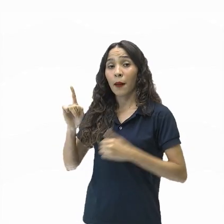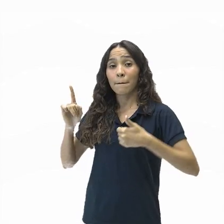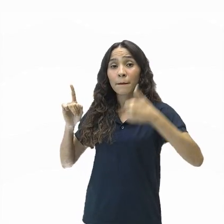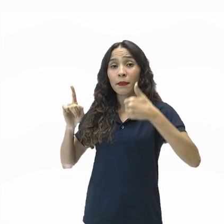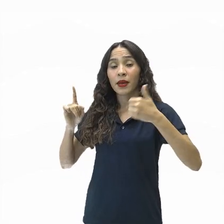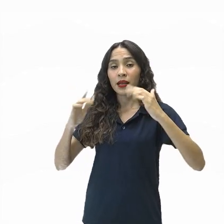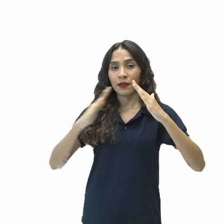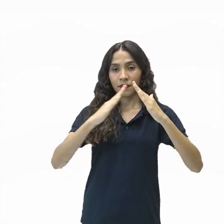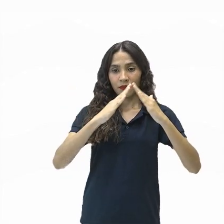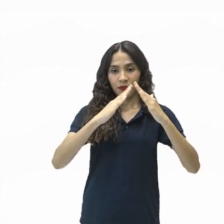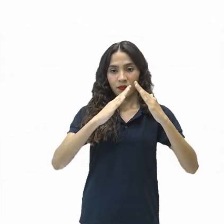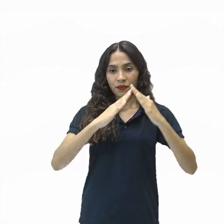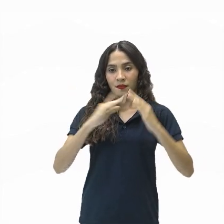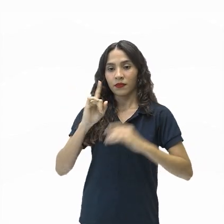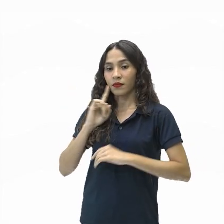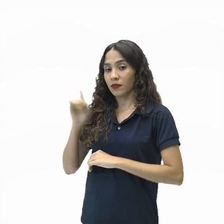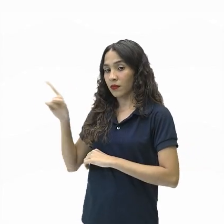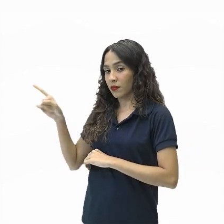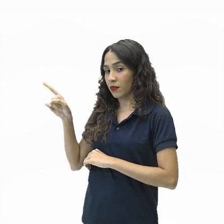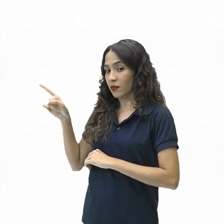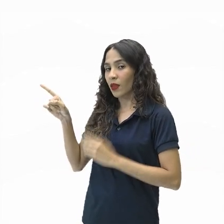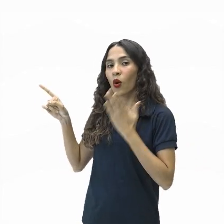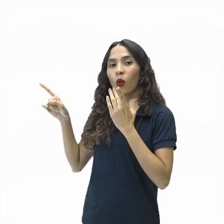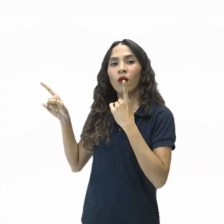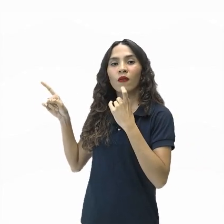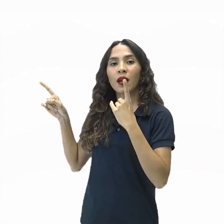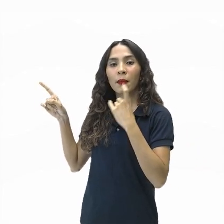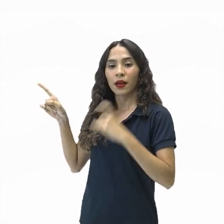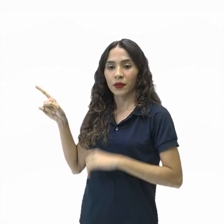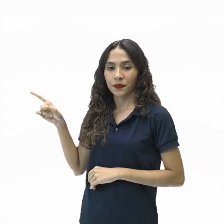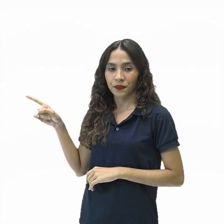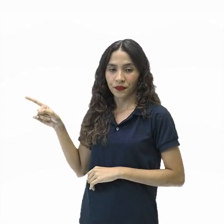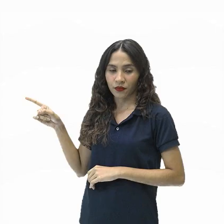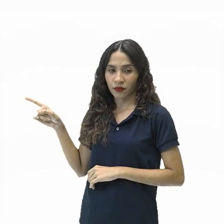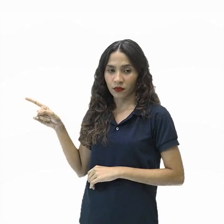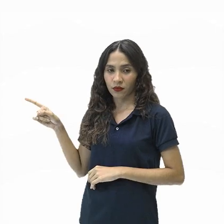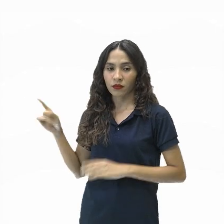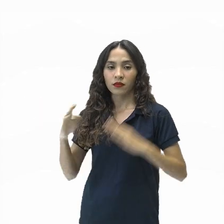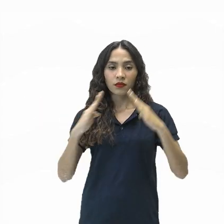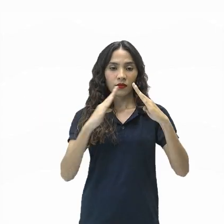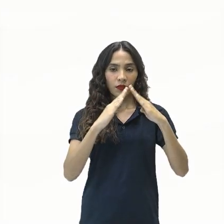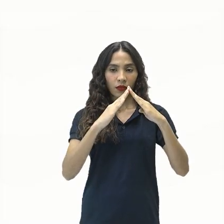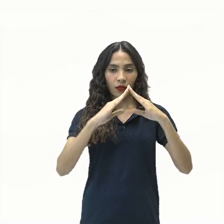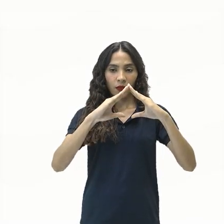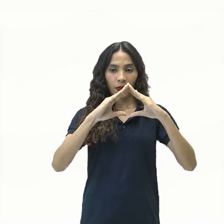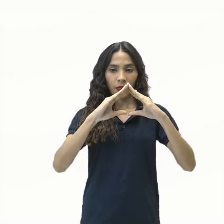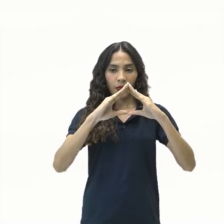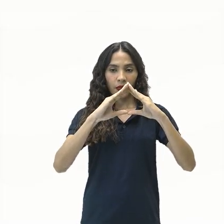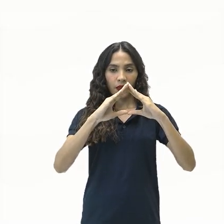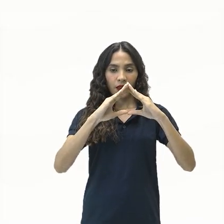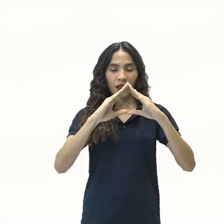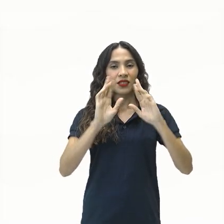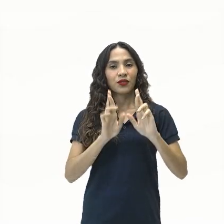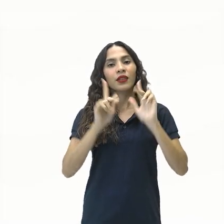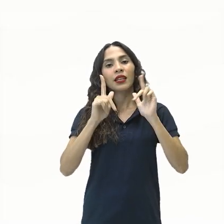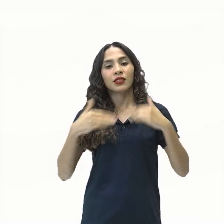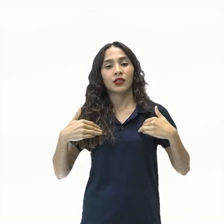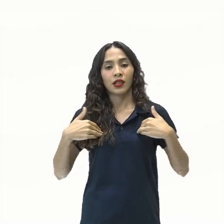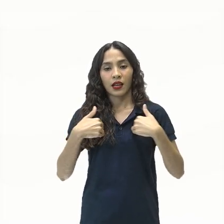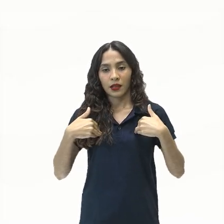observa nessa pirâmide? Olha só. A gente observa uma pirâmide com diferentes